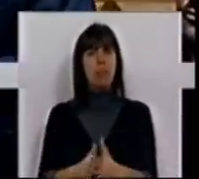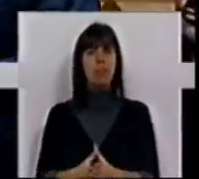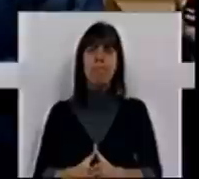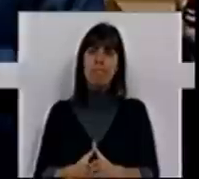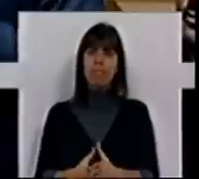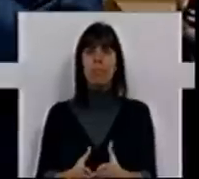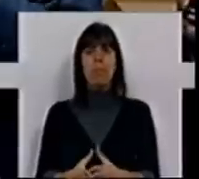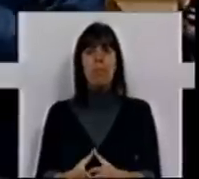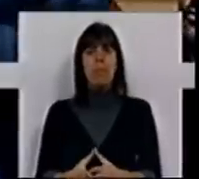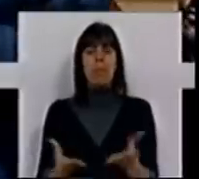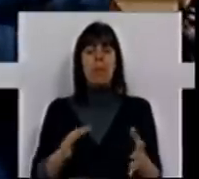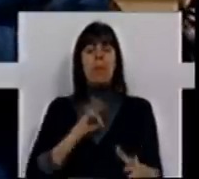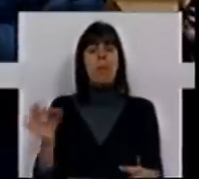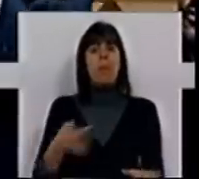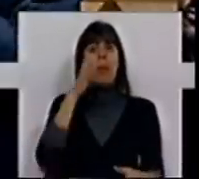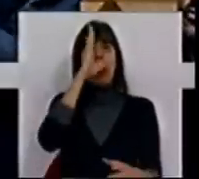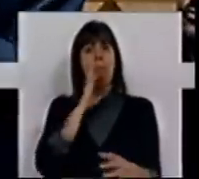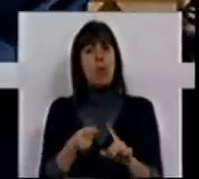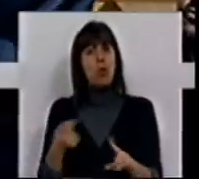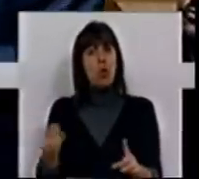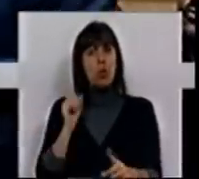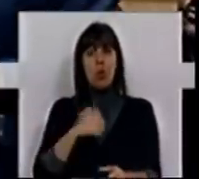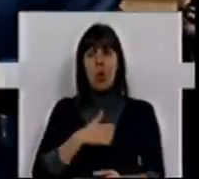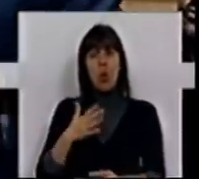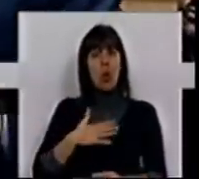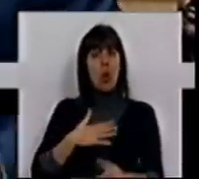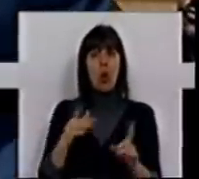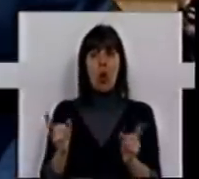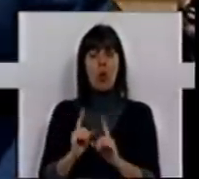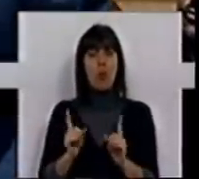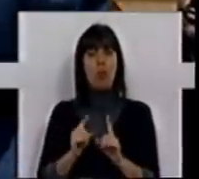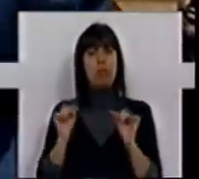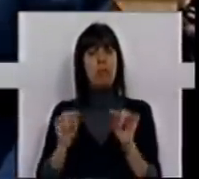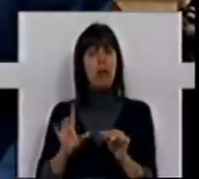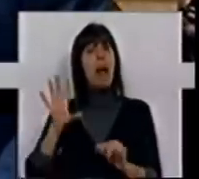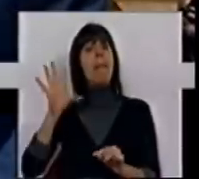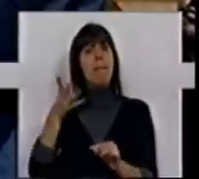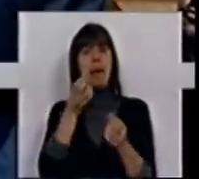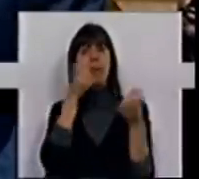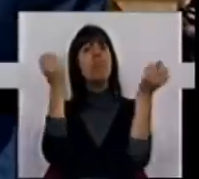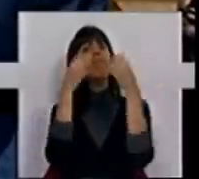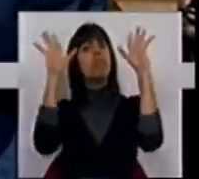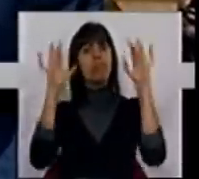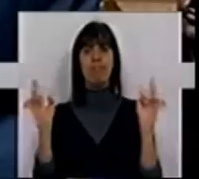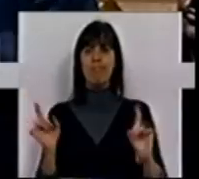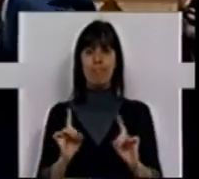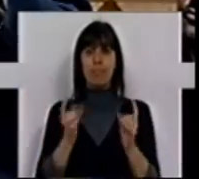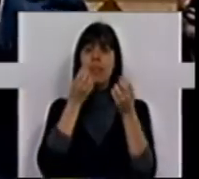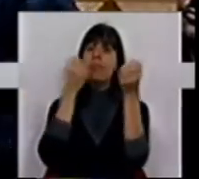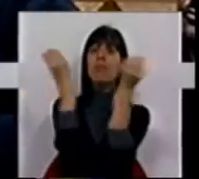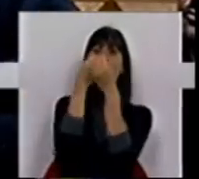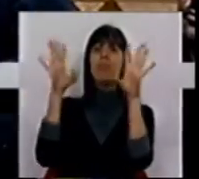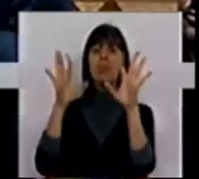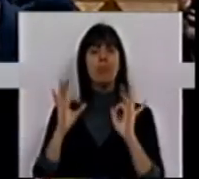por isso, Sr. Primeiro-Ministro, não são os donos deste país que estão a desaparecer. O que